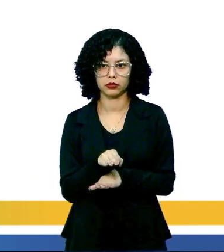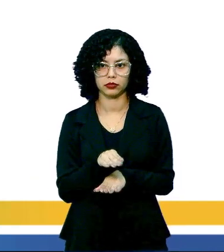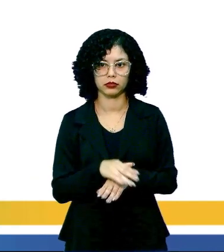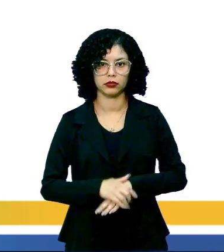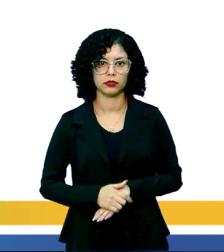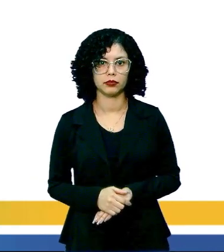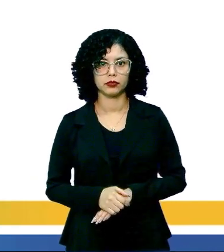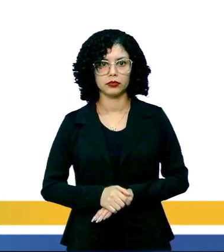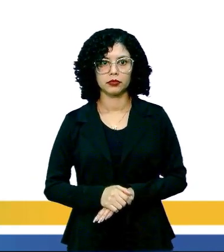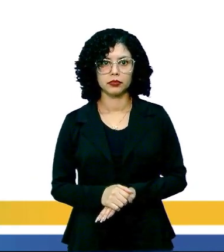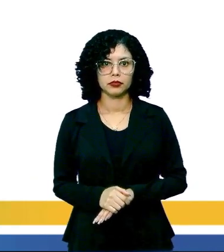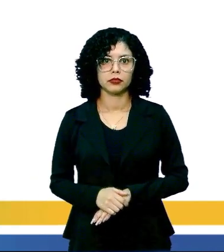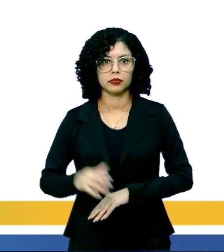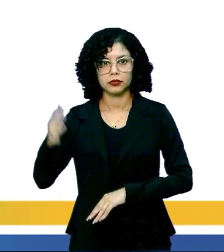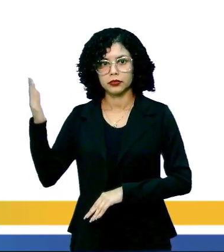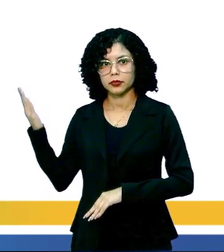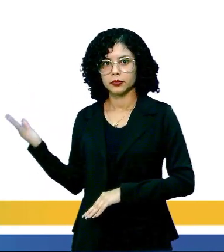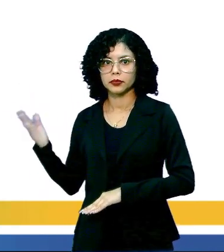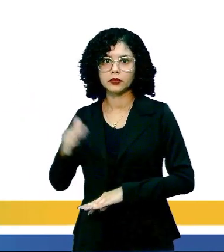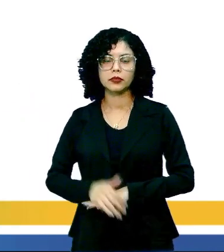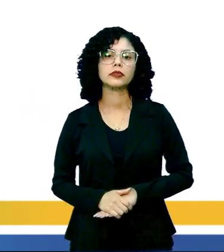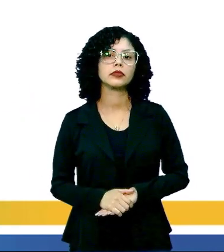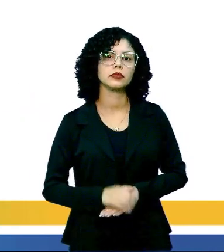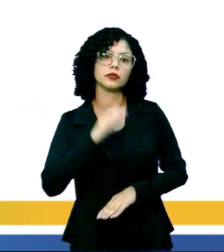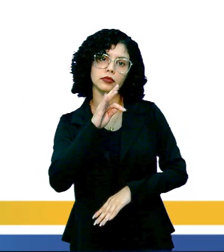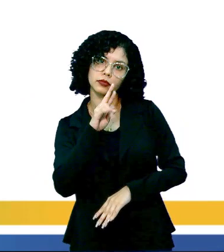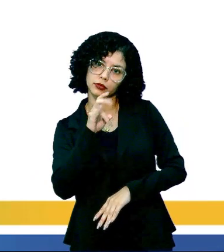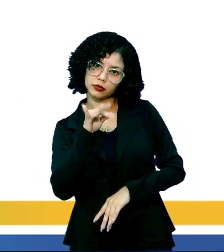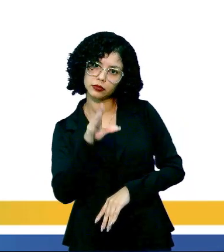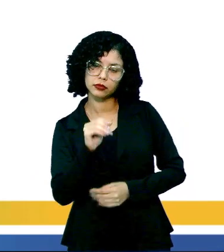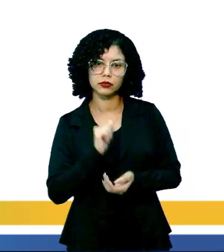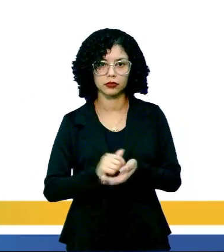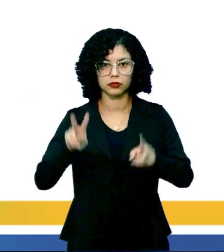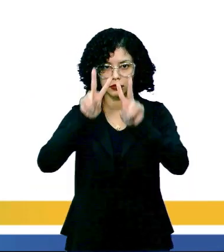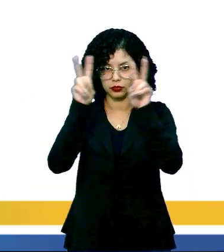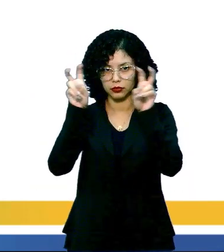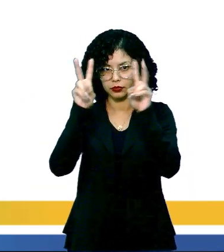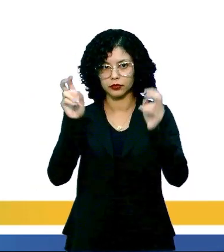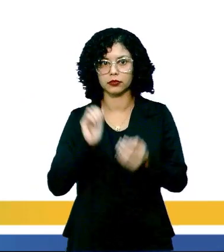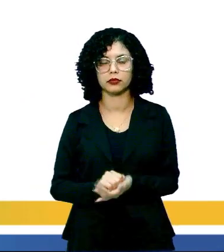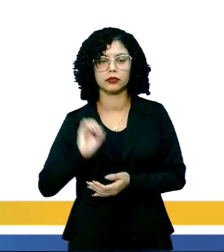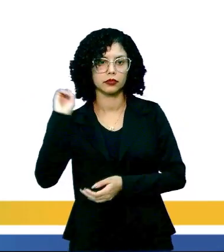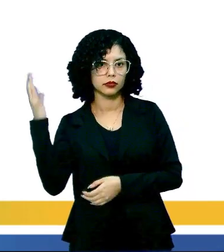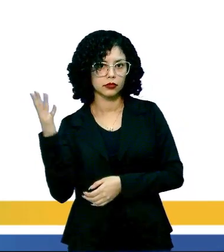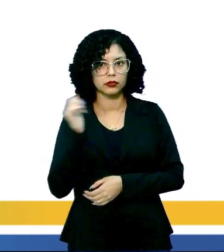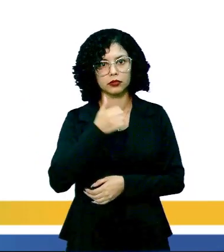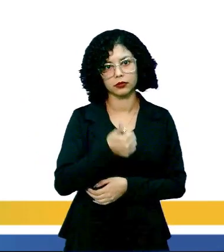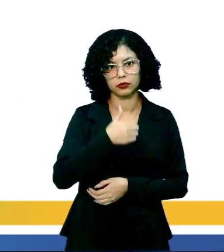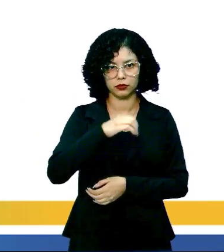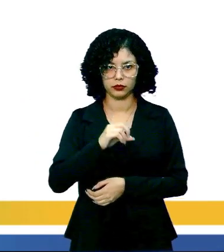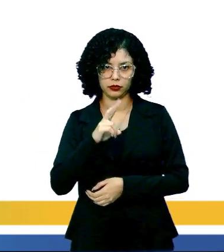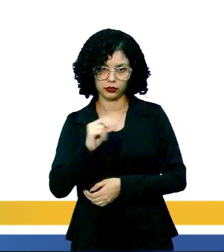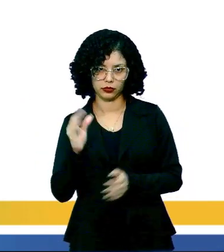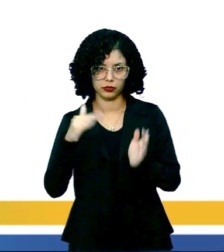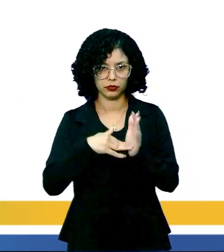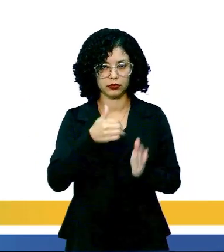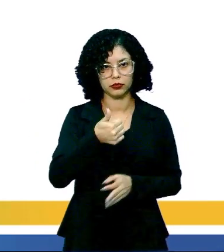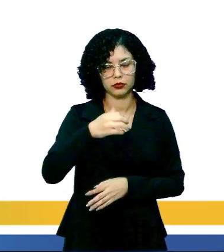subjetividade, tá? E aí eu trouxe o concretismo, que é uma das tendências, tá? Que acontece aí de